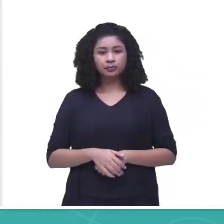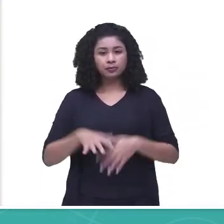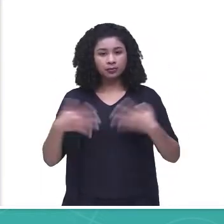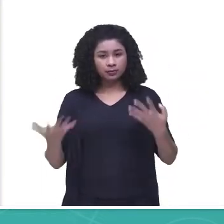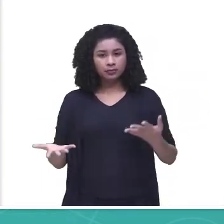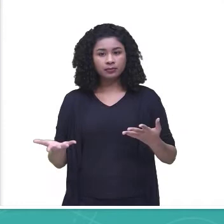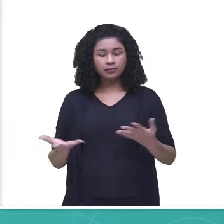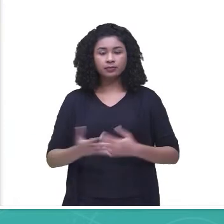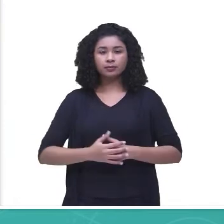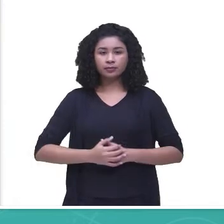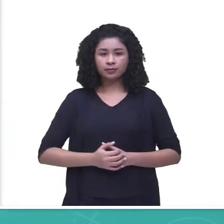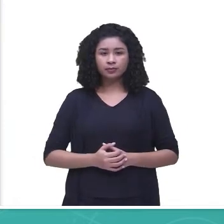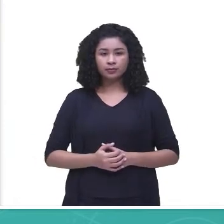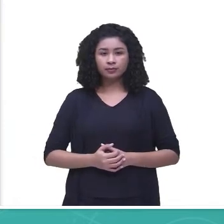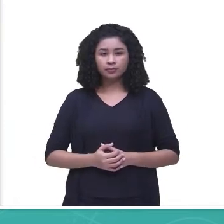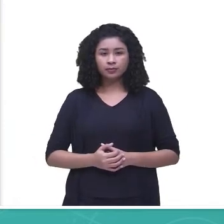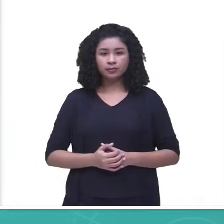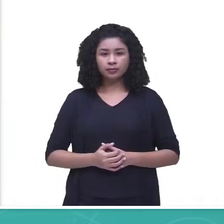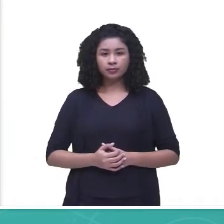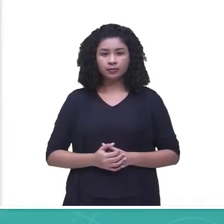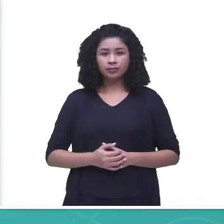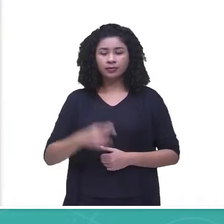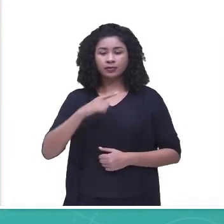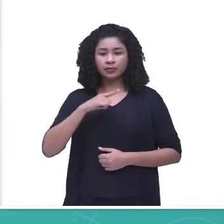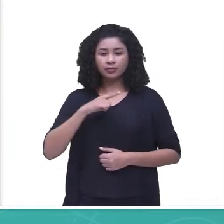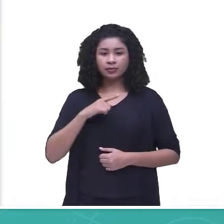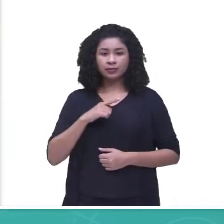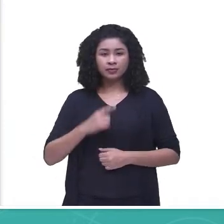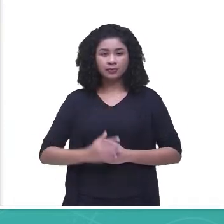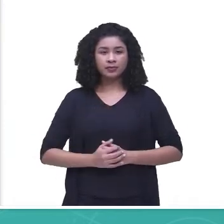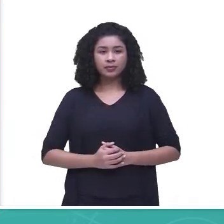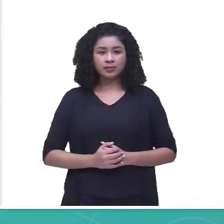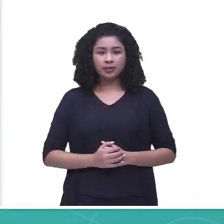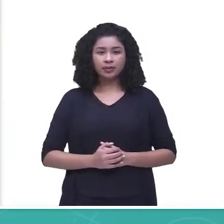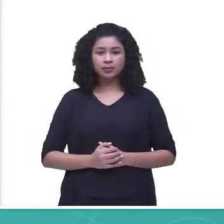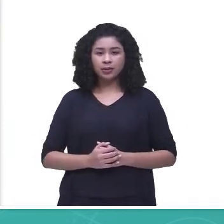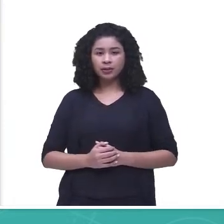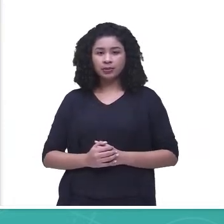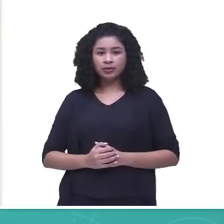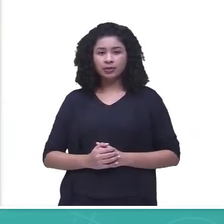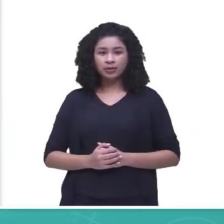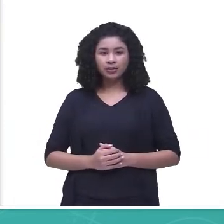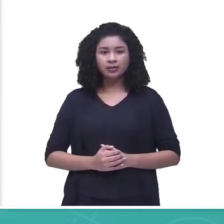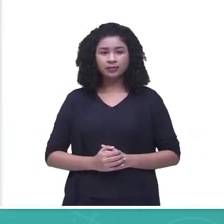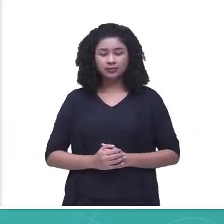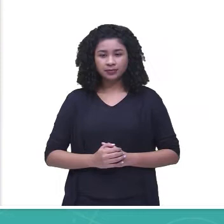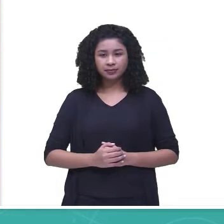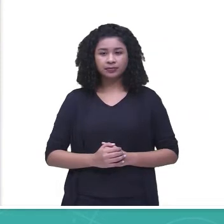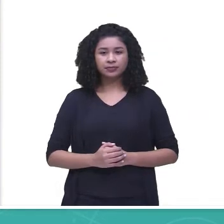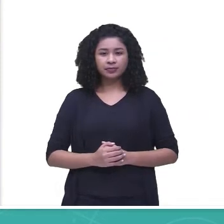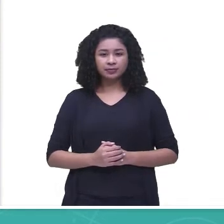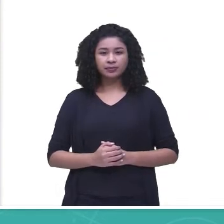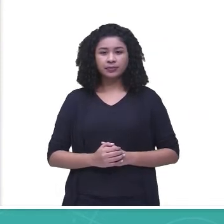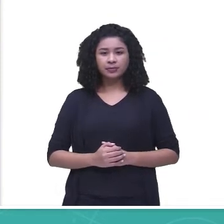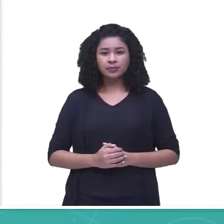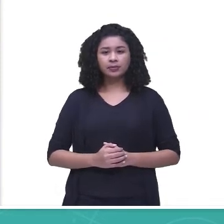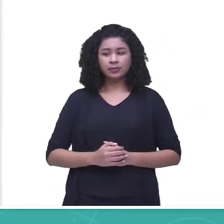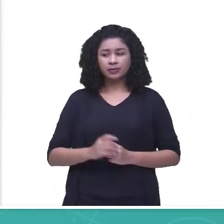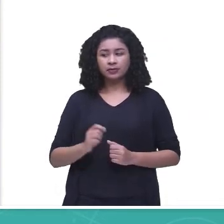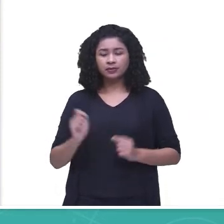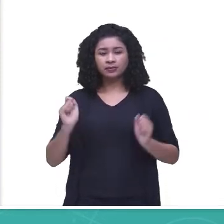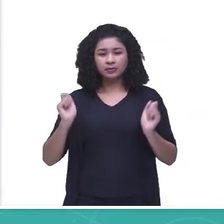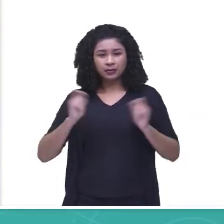três, né? São três sujeitos ali, três pronomes que nós utilizamos com o sujeito. Ele vai sempre após, então,